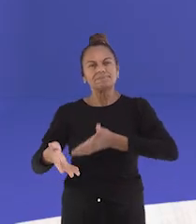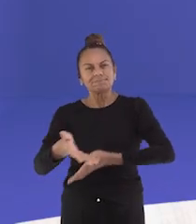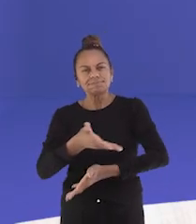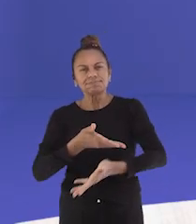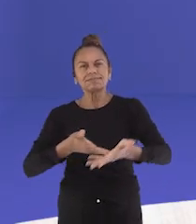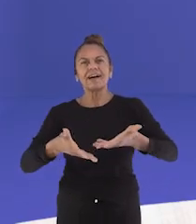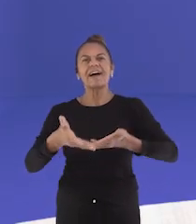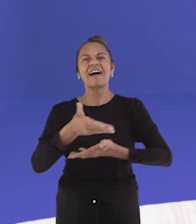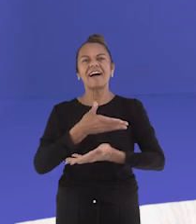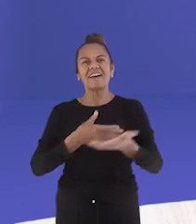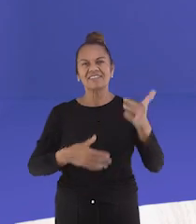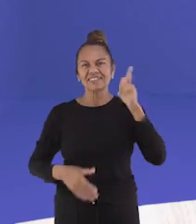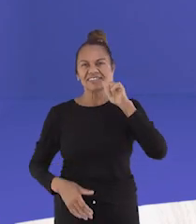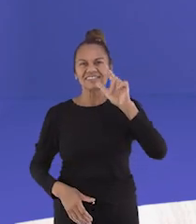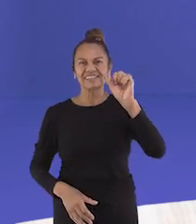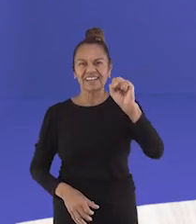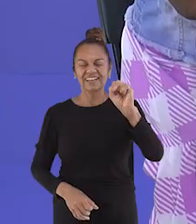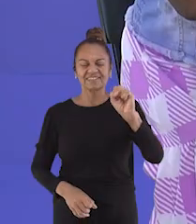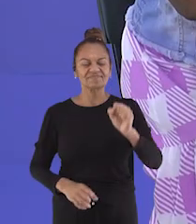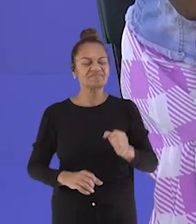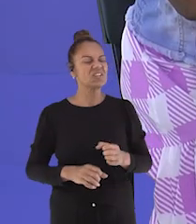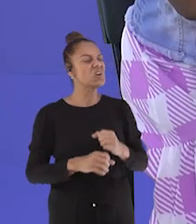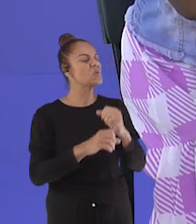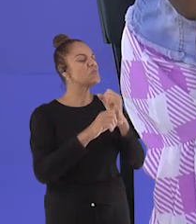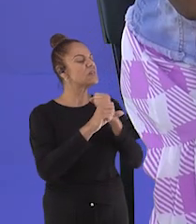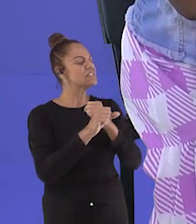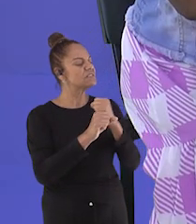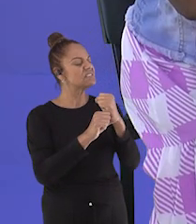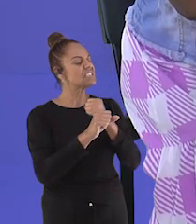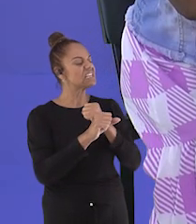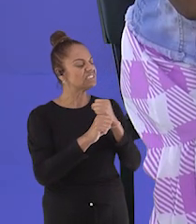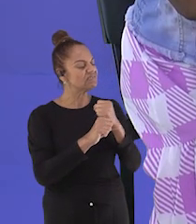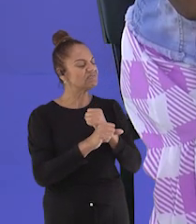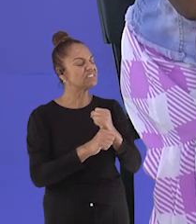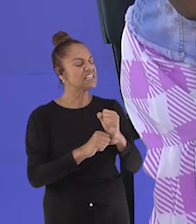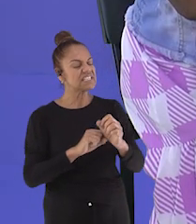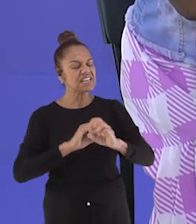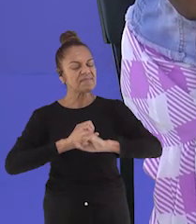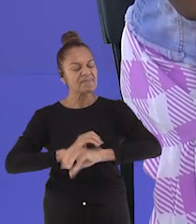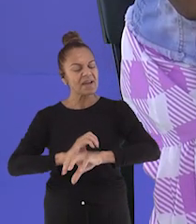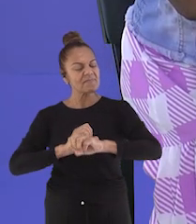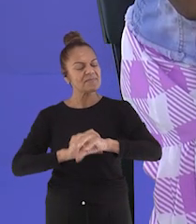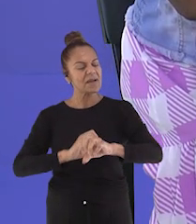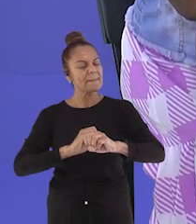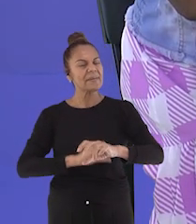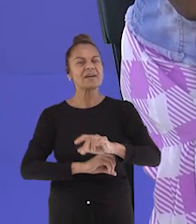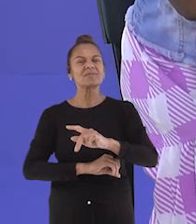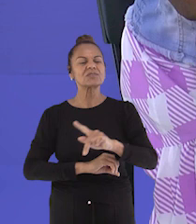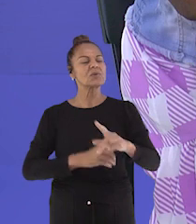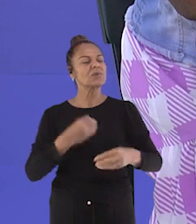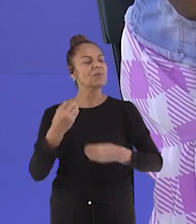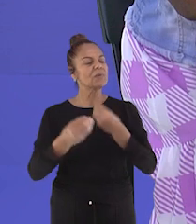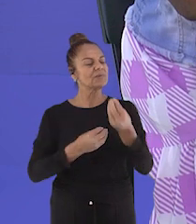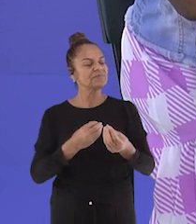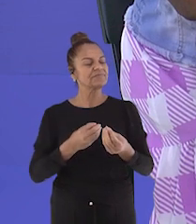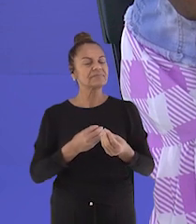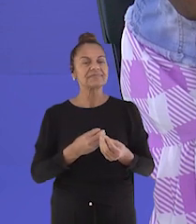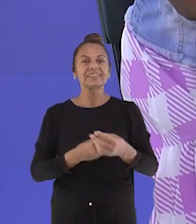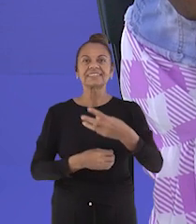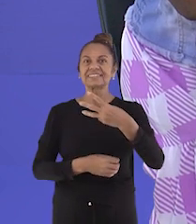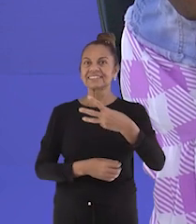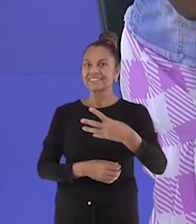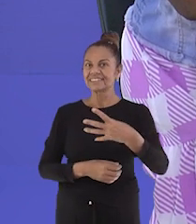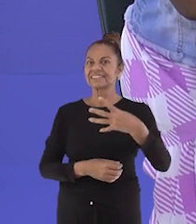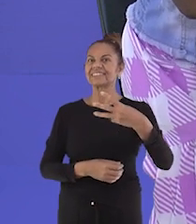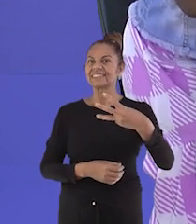quantos longos anos aí, Elisa? 34 anos e 8 meses. nessa jornada, nessa